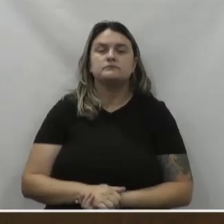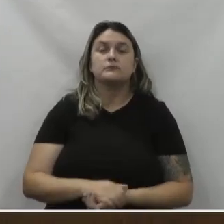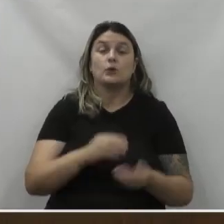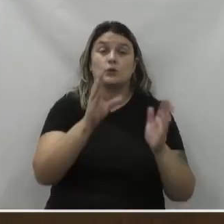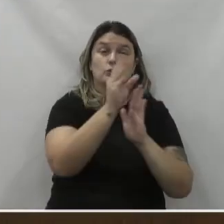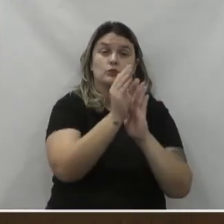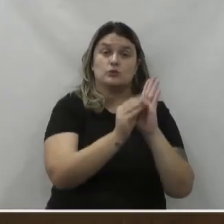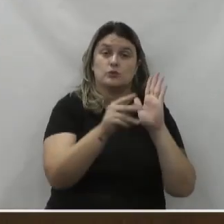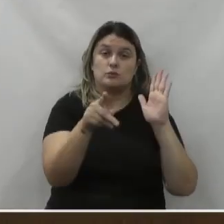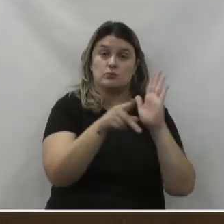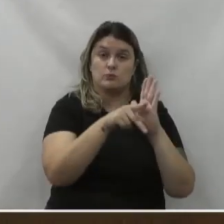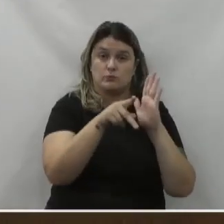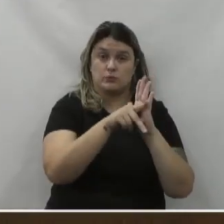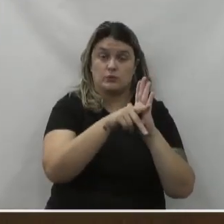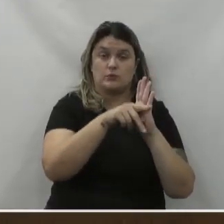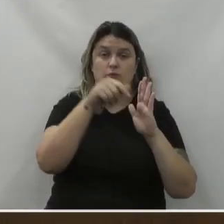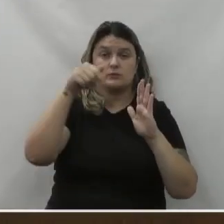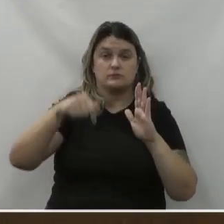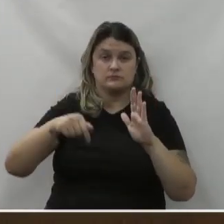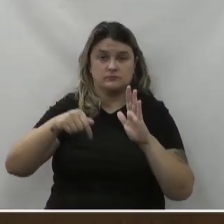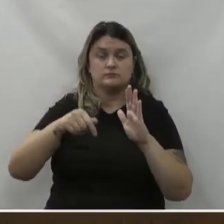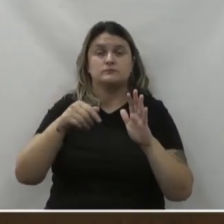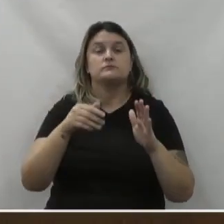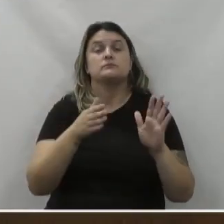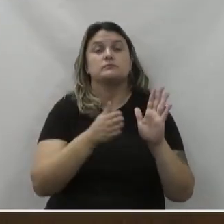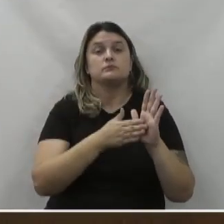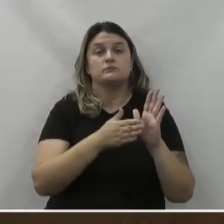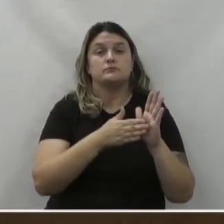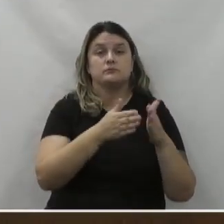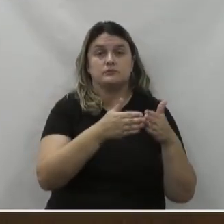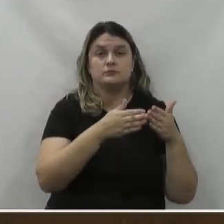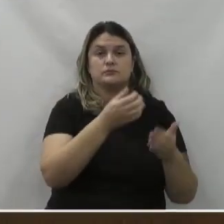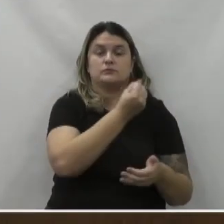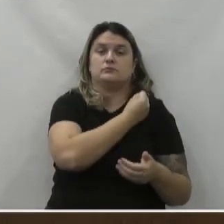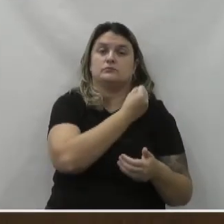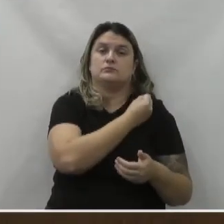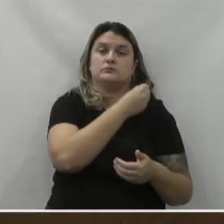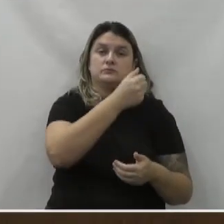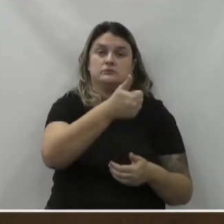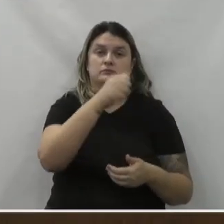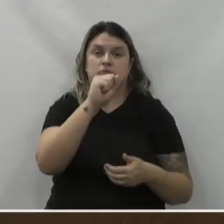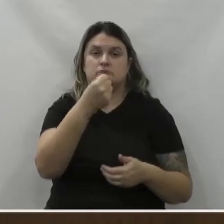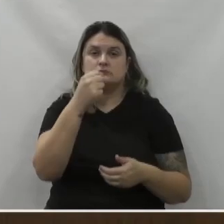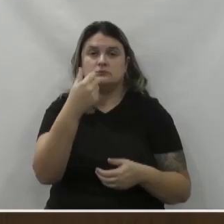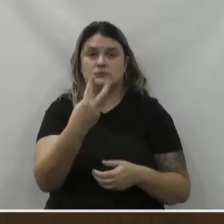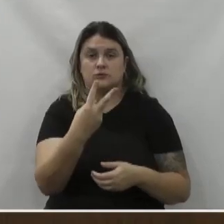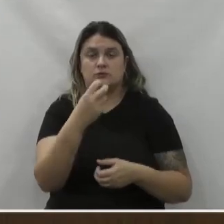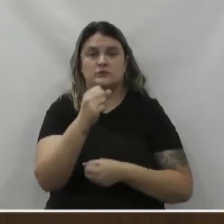Matéria do Legislativo. Indicações. Número